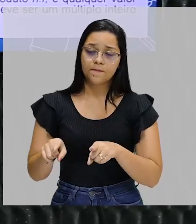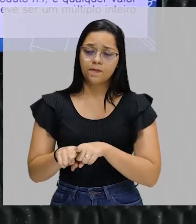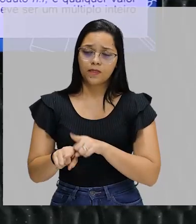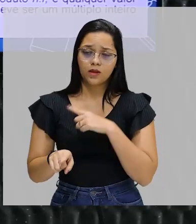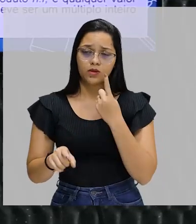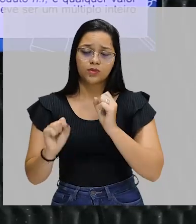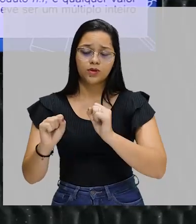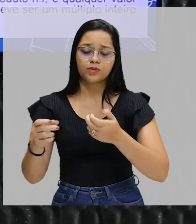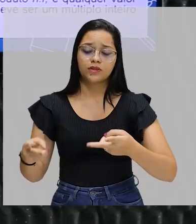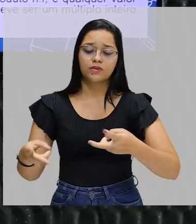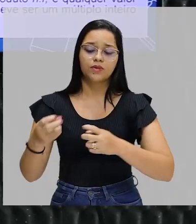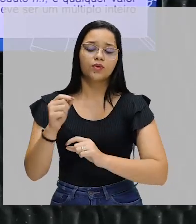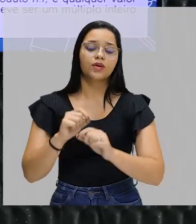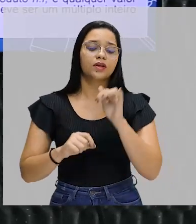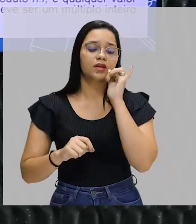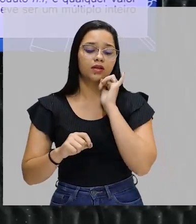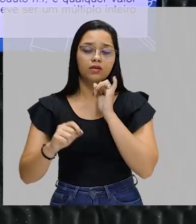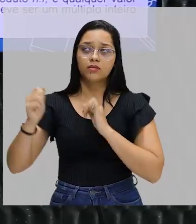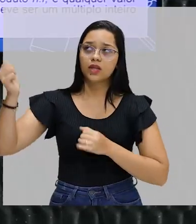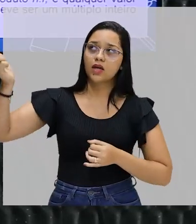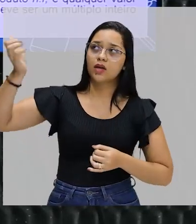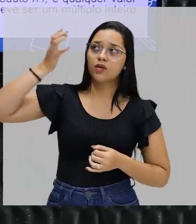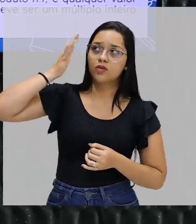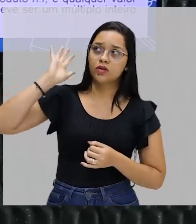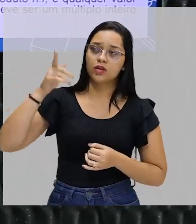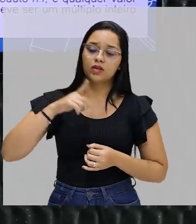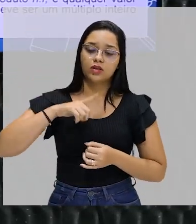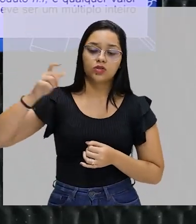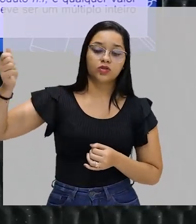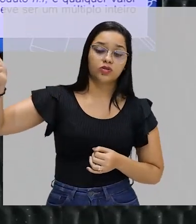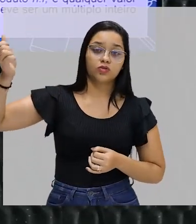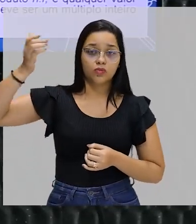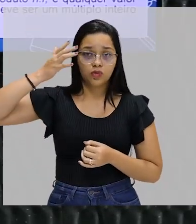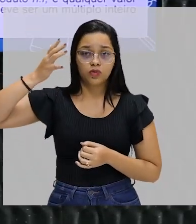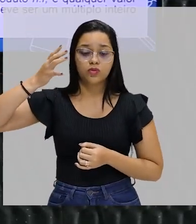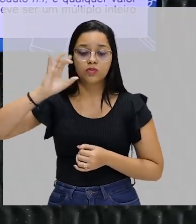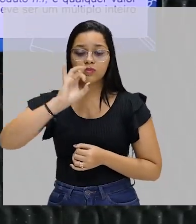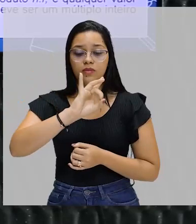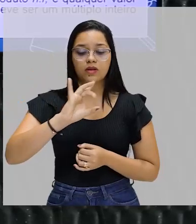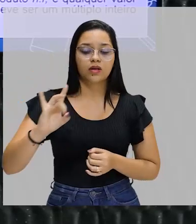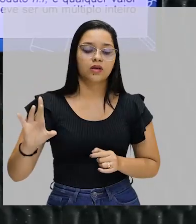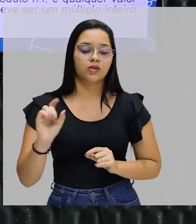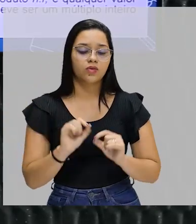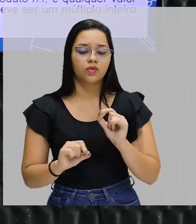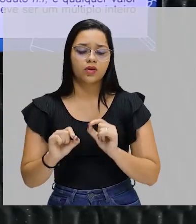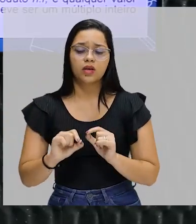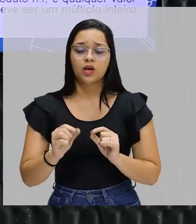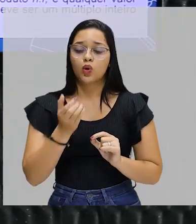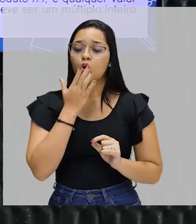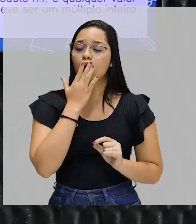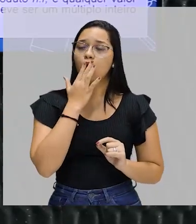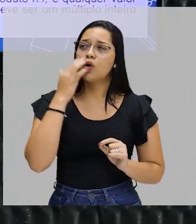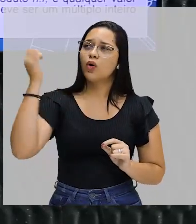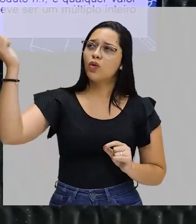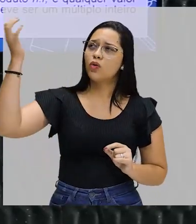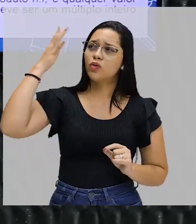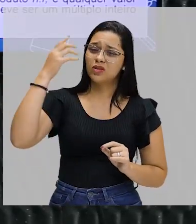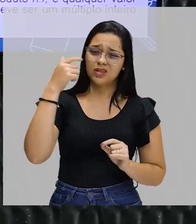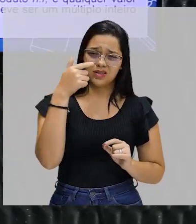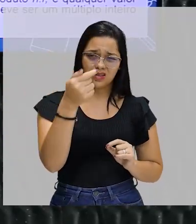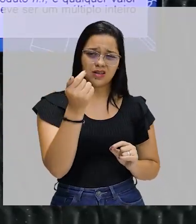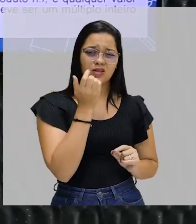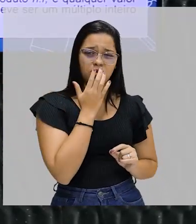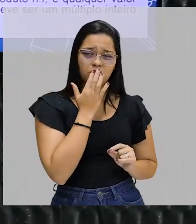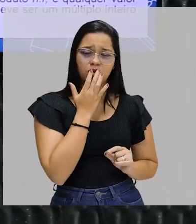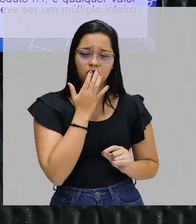Então nós podemos observar, por exemplo, na luz, já que nós estamos falando de luz. Para cada cor luz, daquelas 7 cores,